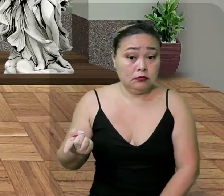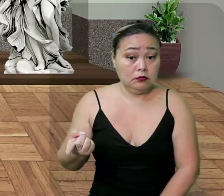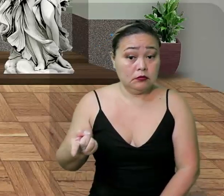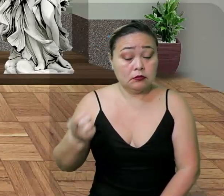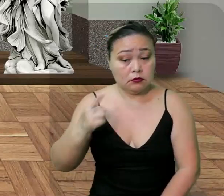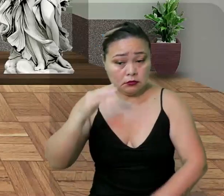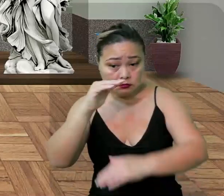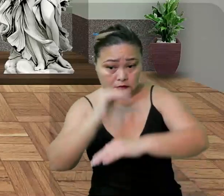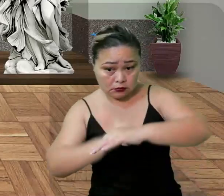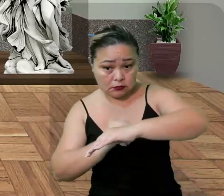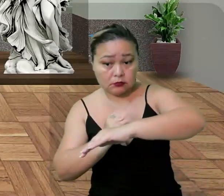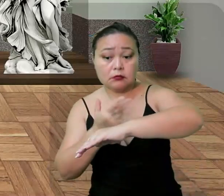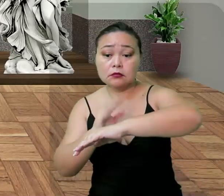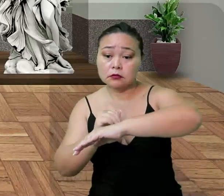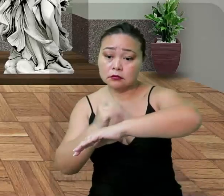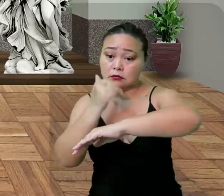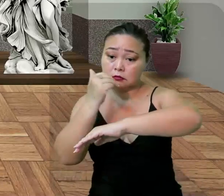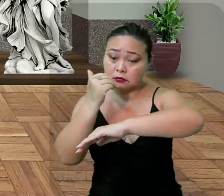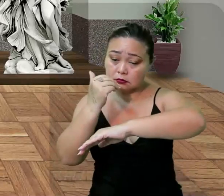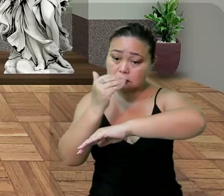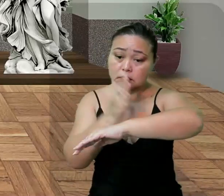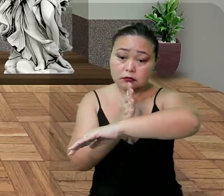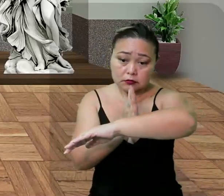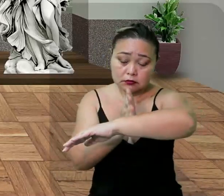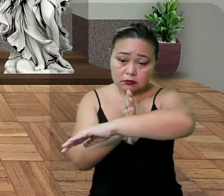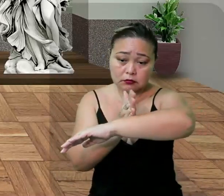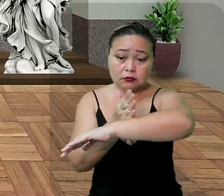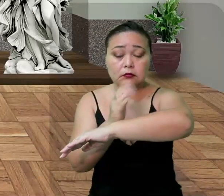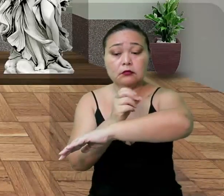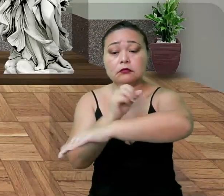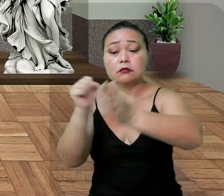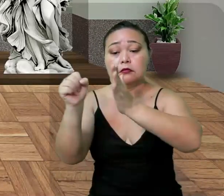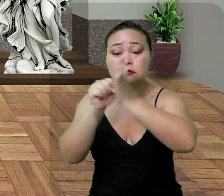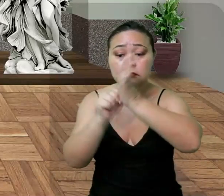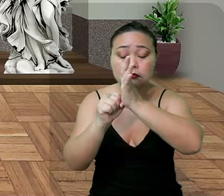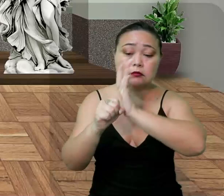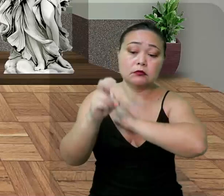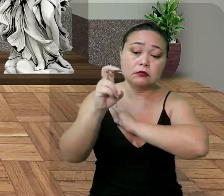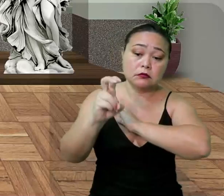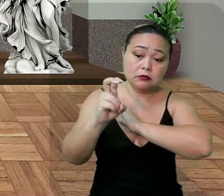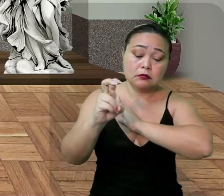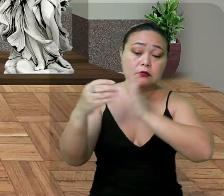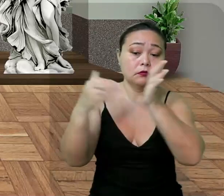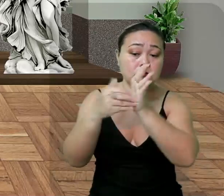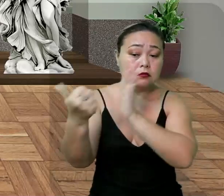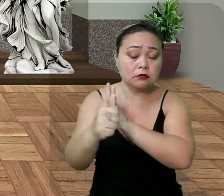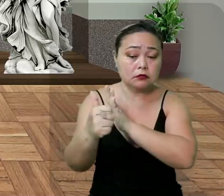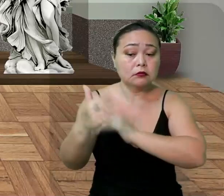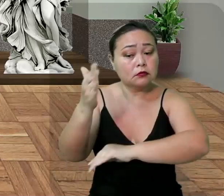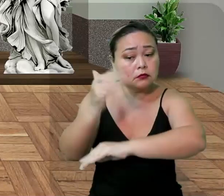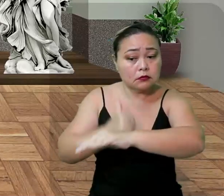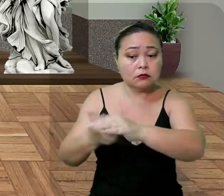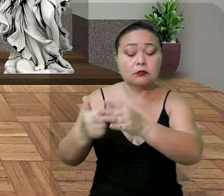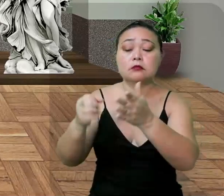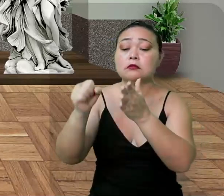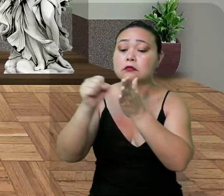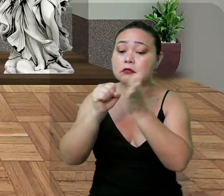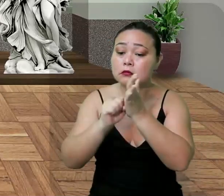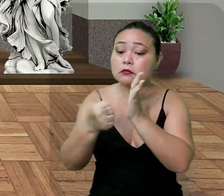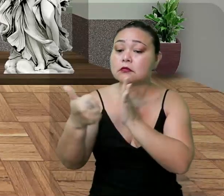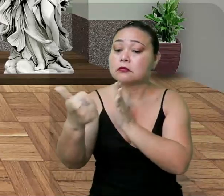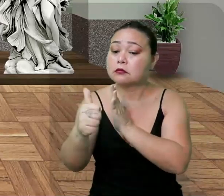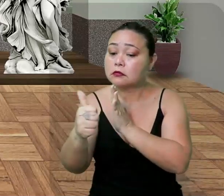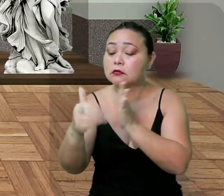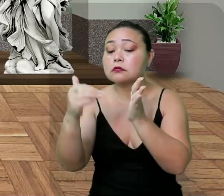que a Baixa Idade Média, a Alta Idade Média, século V ao século XI. Baixa Idade, século XI ao